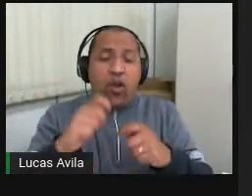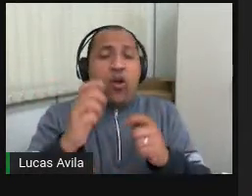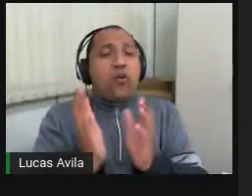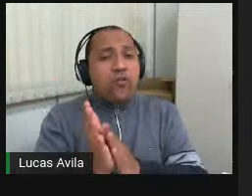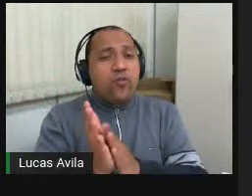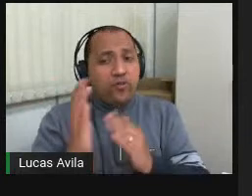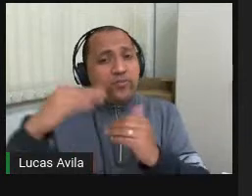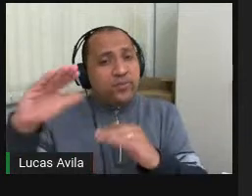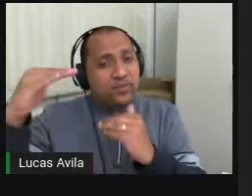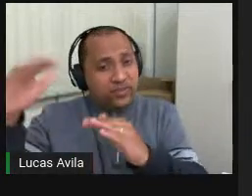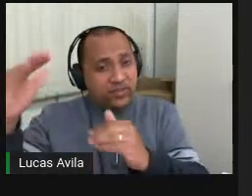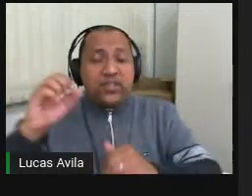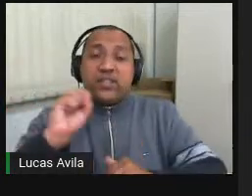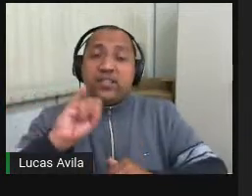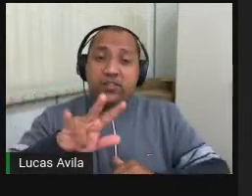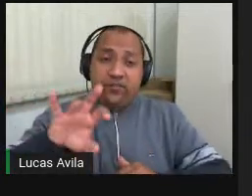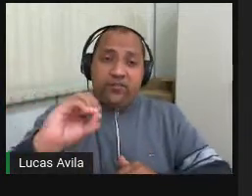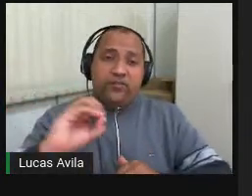Silvio Nunes.